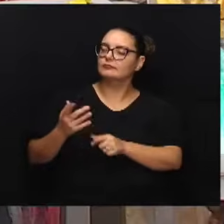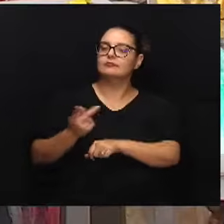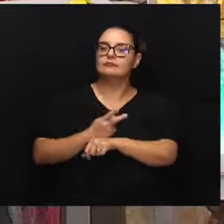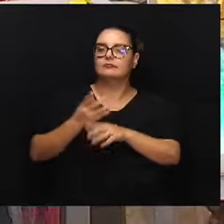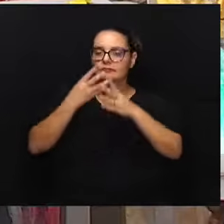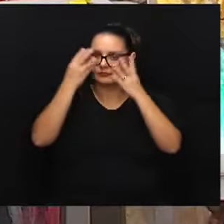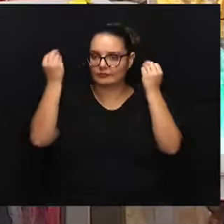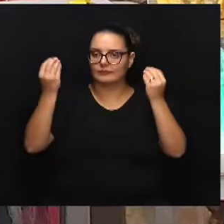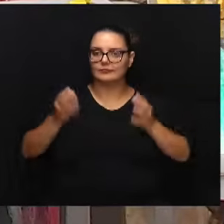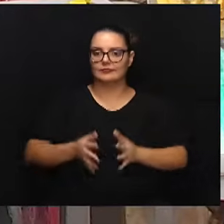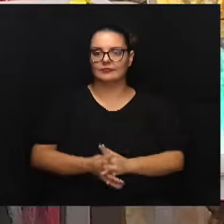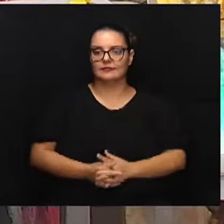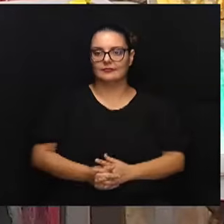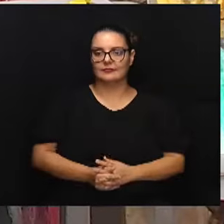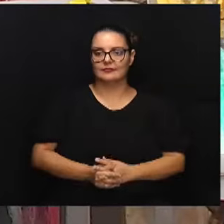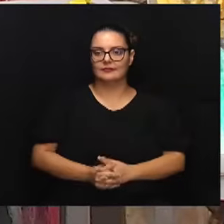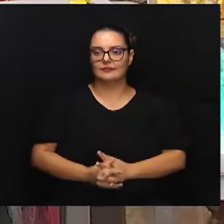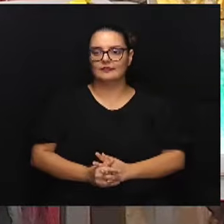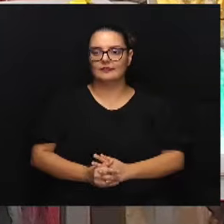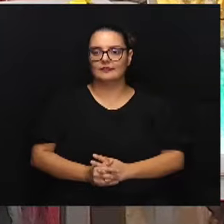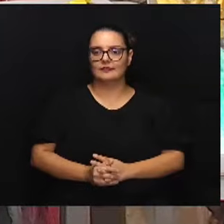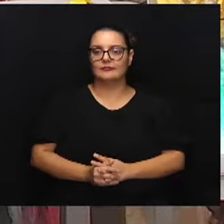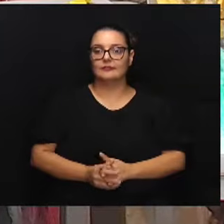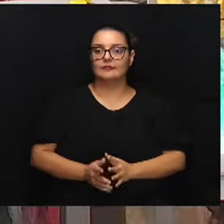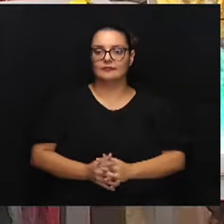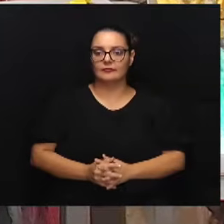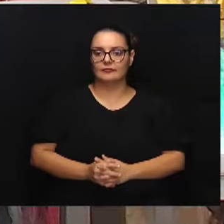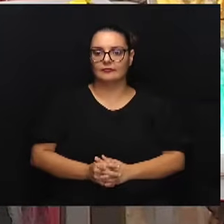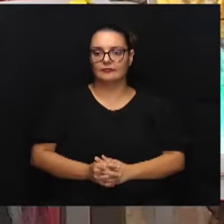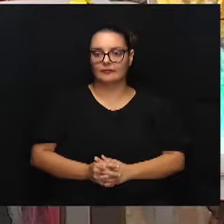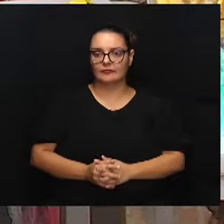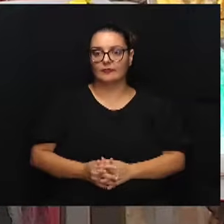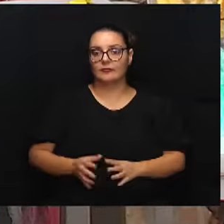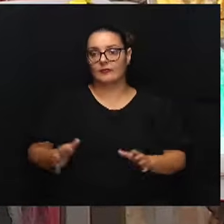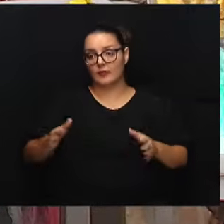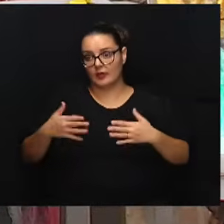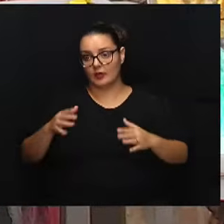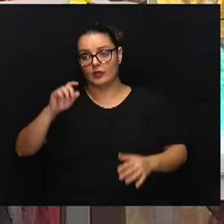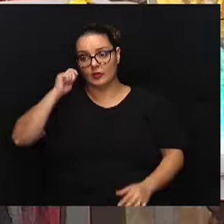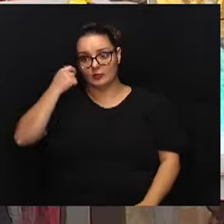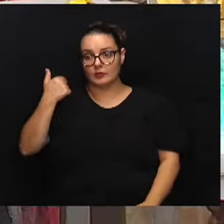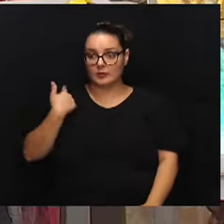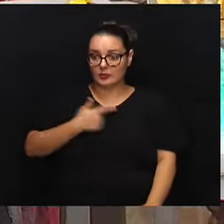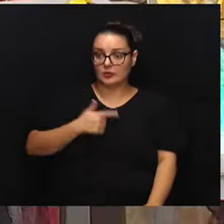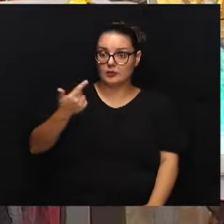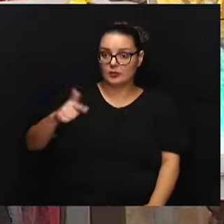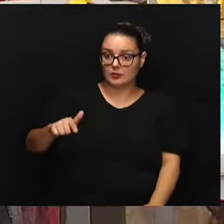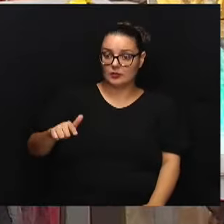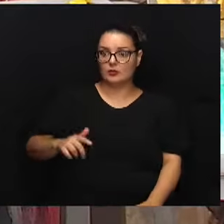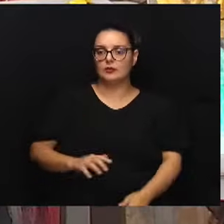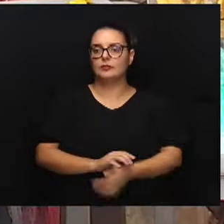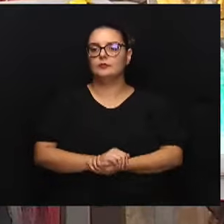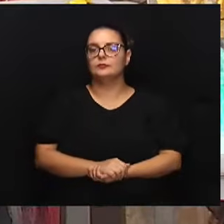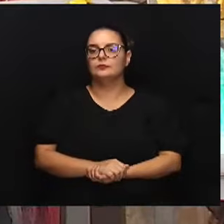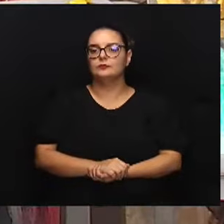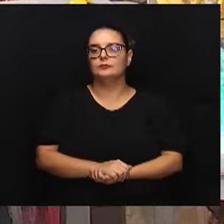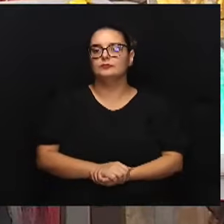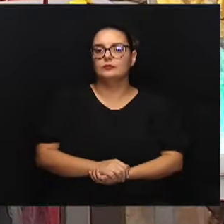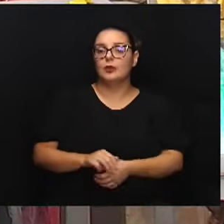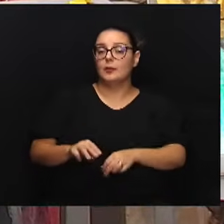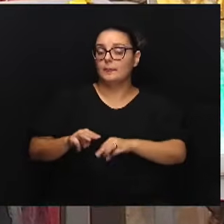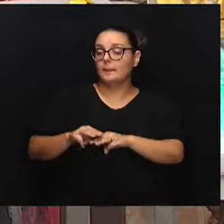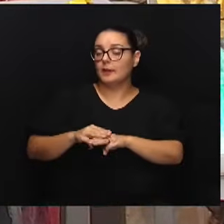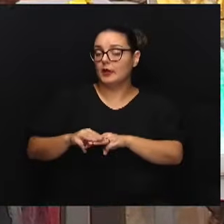fugiu. Mas vamos lá. Enquanto está secando o preto para a gente continuar, olha só. Coloca marrom.